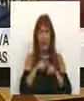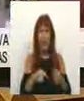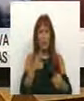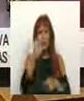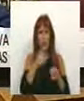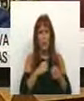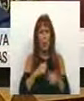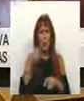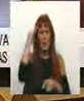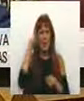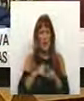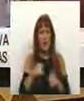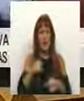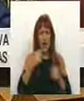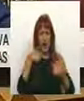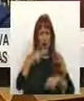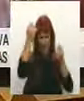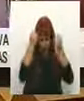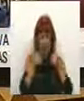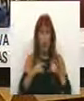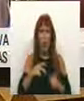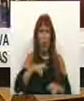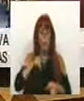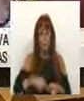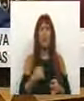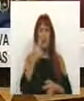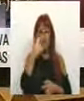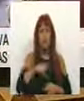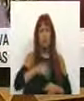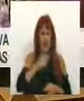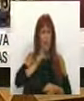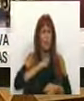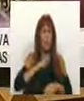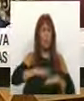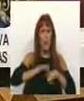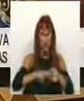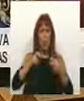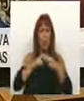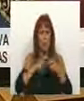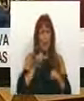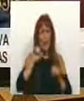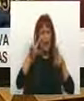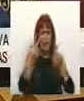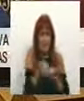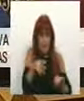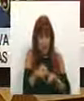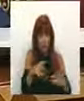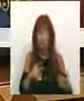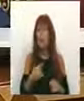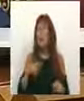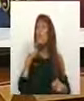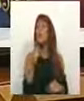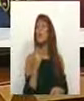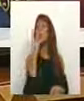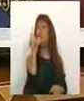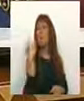os açorianos, enganou os portugueses. Este governo está a enganar, efetivamente, os portugueses e os açorianos relativamente ao problema da descontaminação. Tenho duas questões para